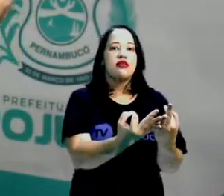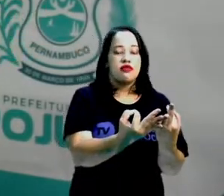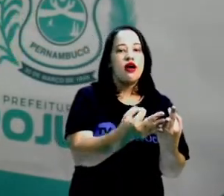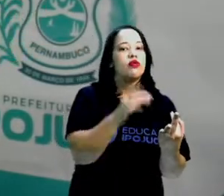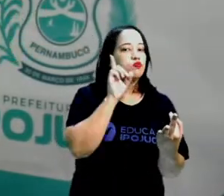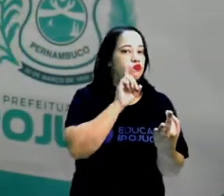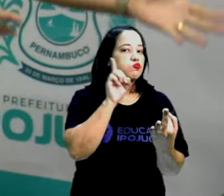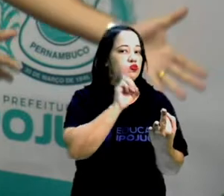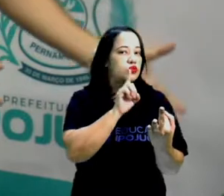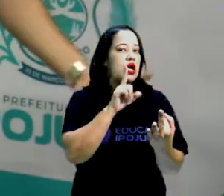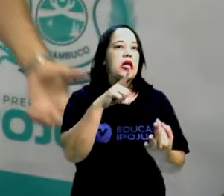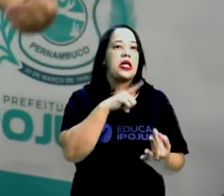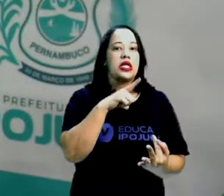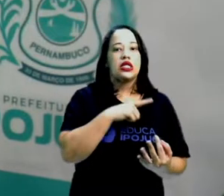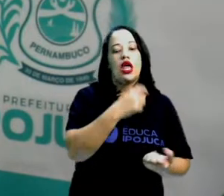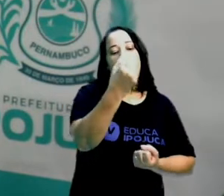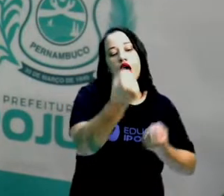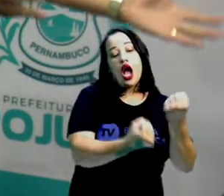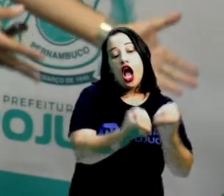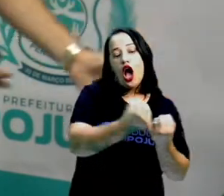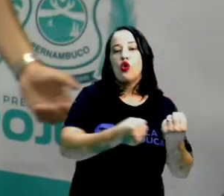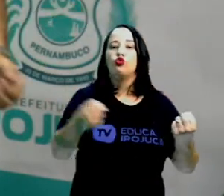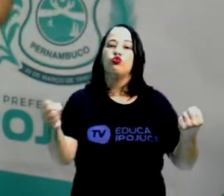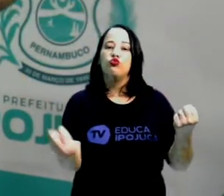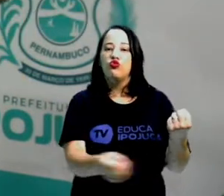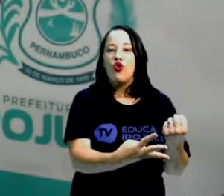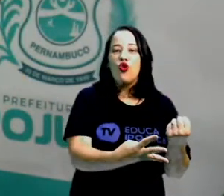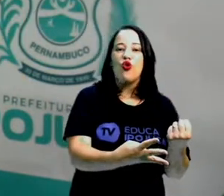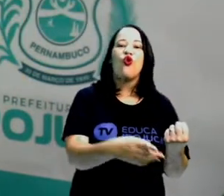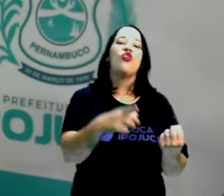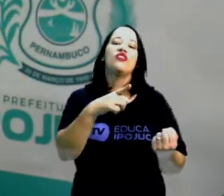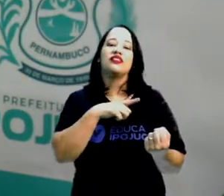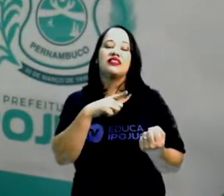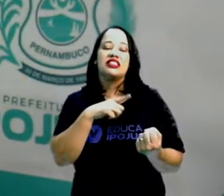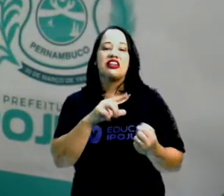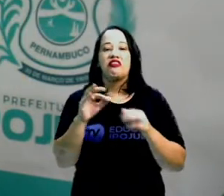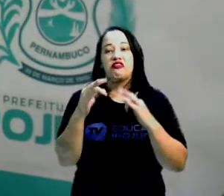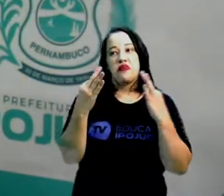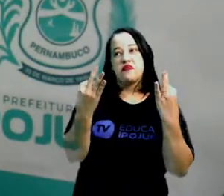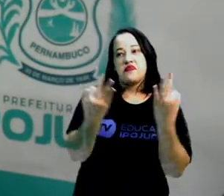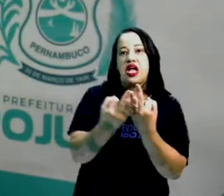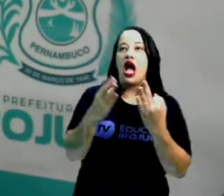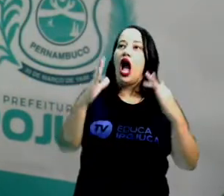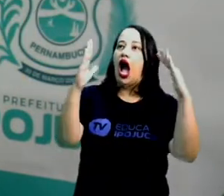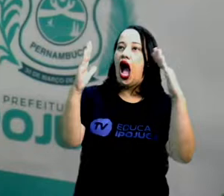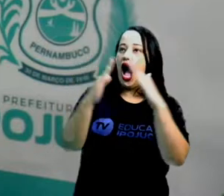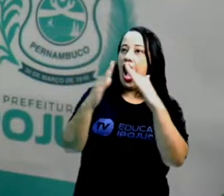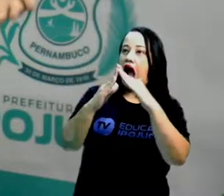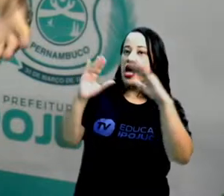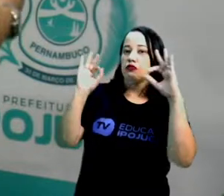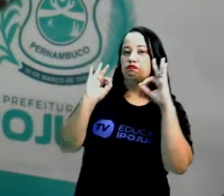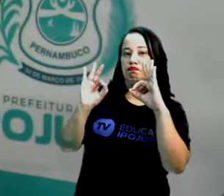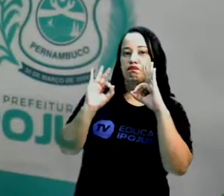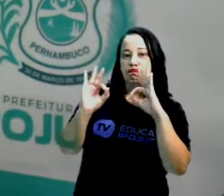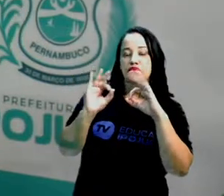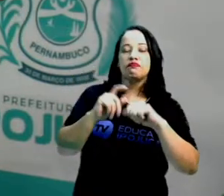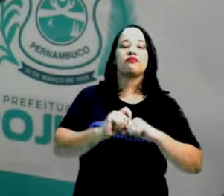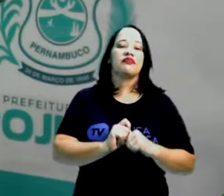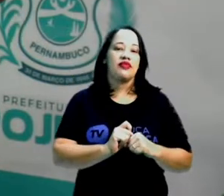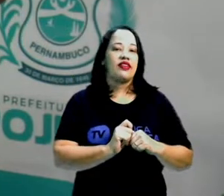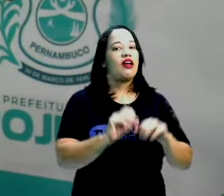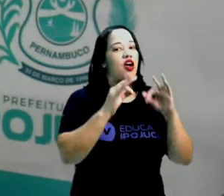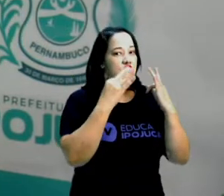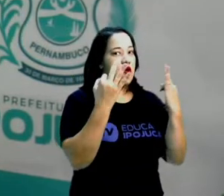americana devia ter o seu carro, que era um carro novo, toda a família americana devia ter uma casa, que era uma casa nova, toda a